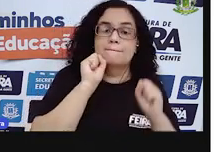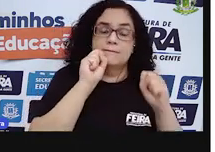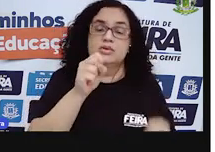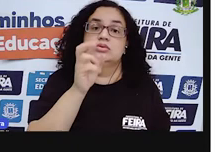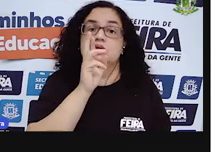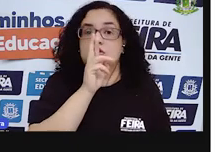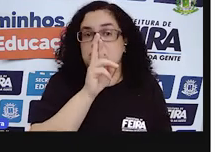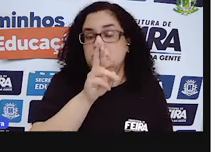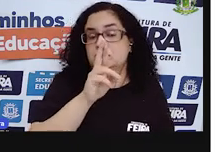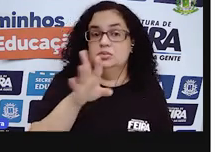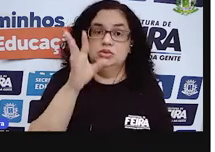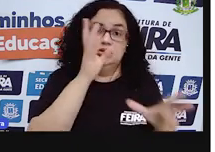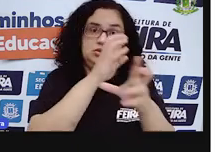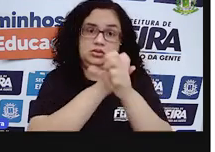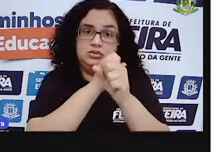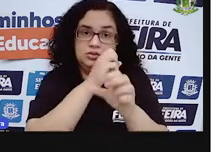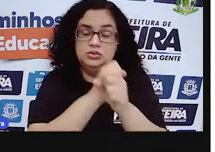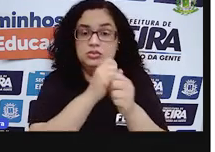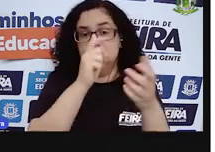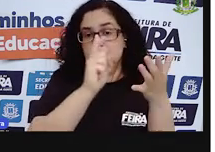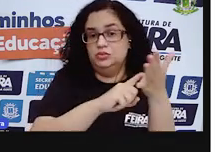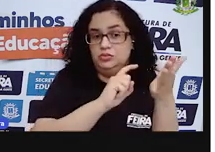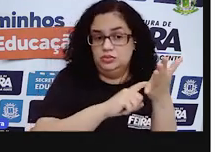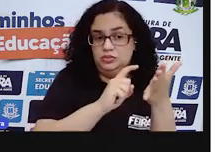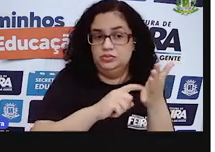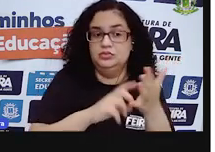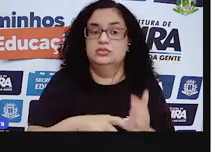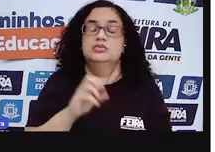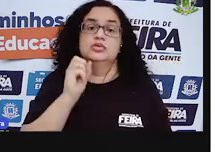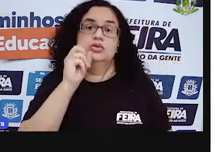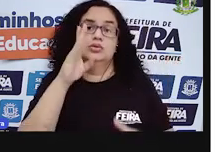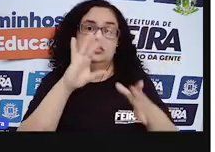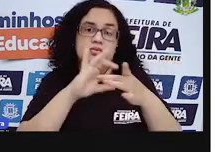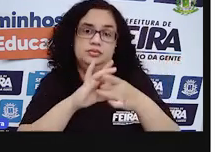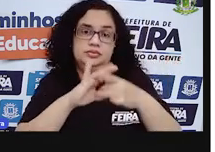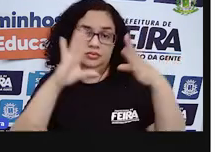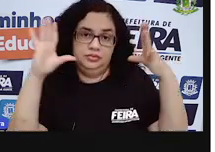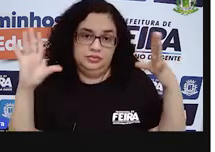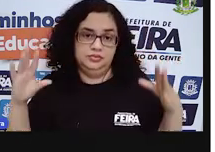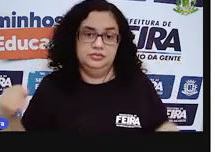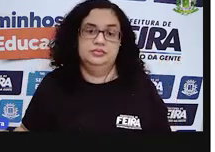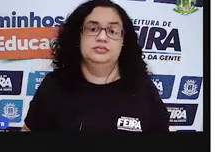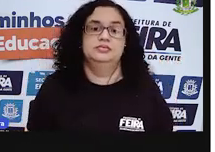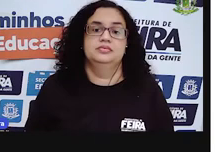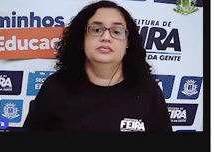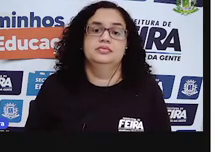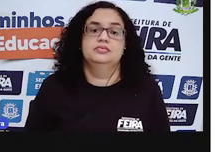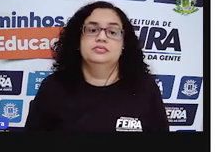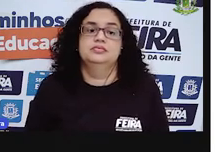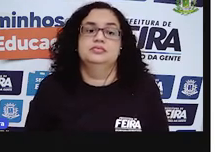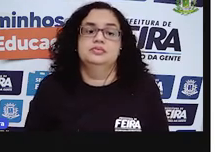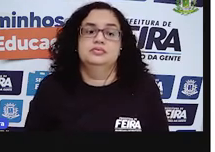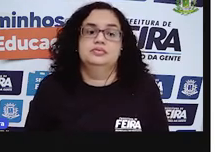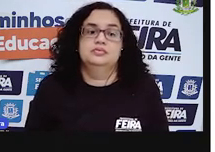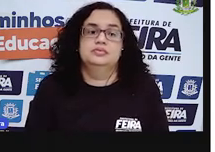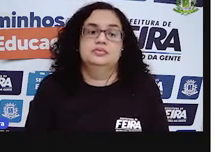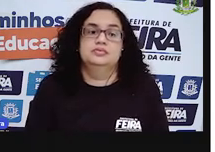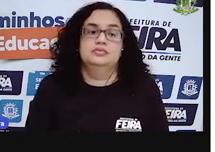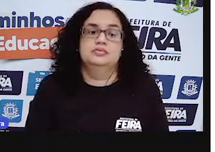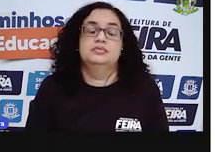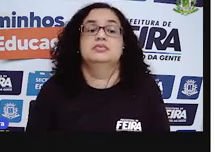fazer essa continha usando a calculadora bom fica à vontade é só